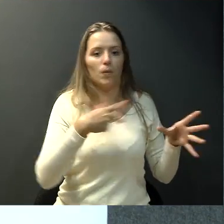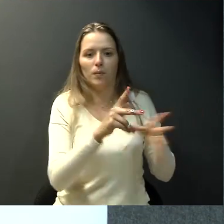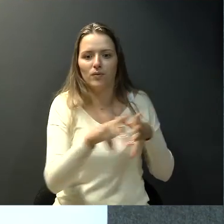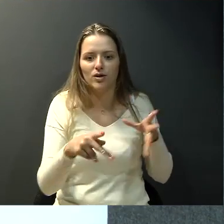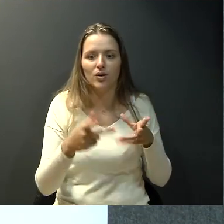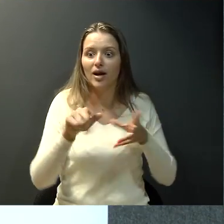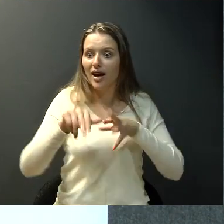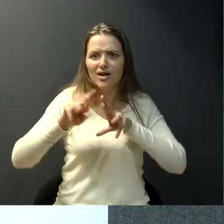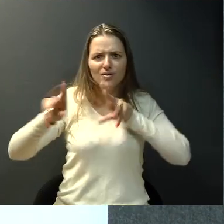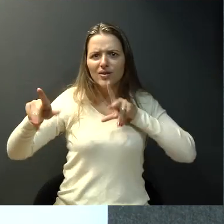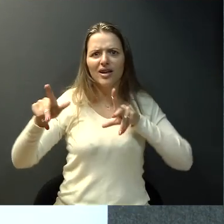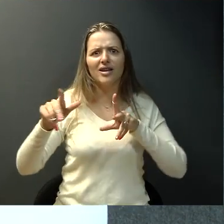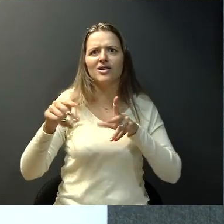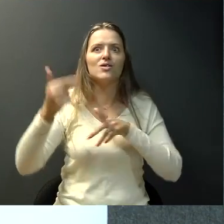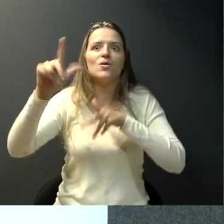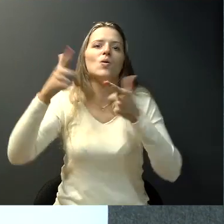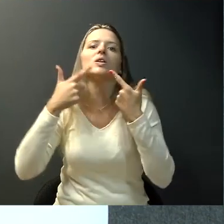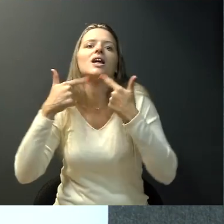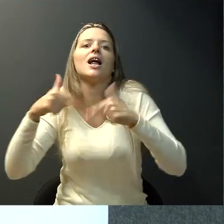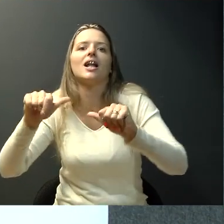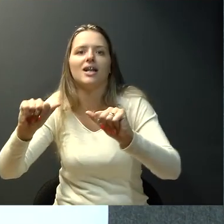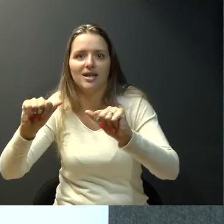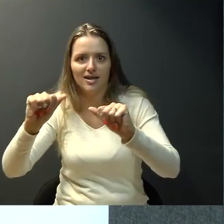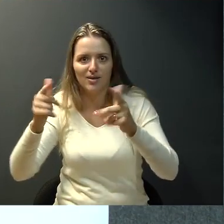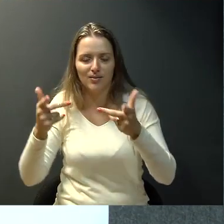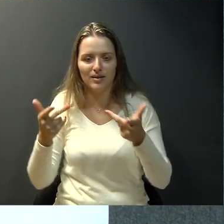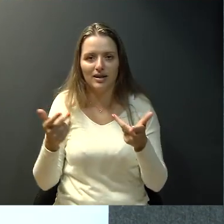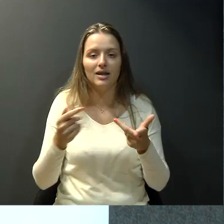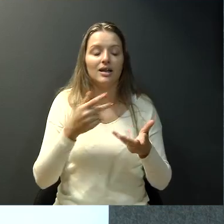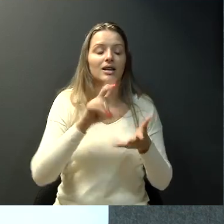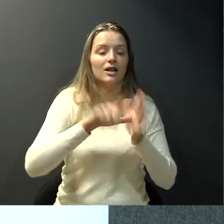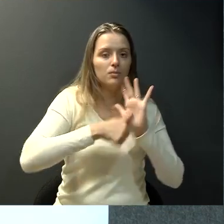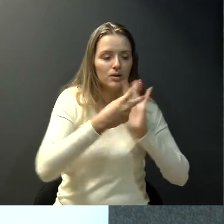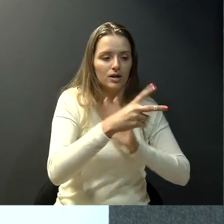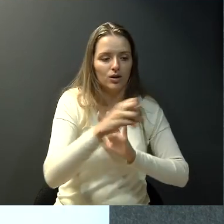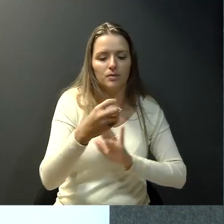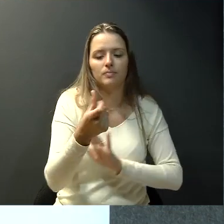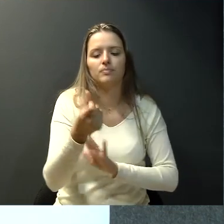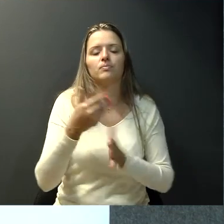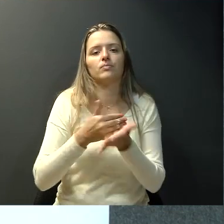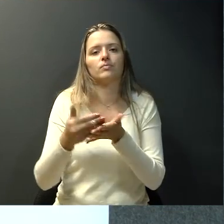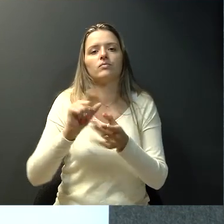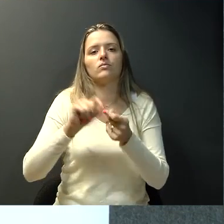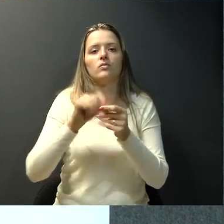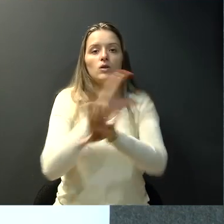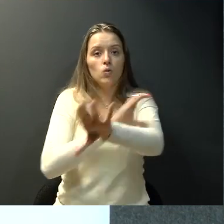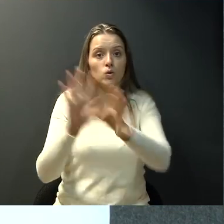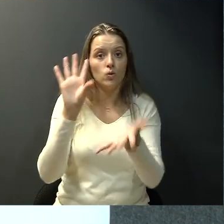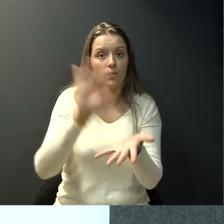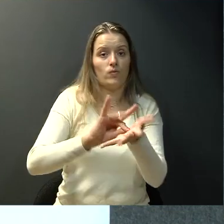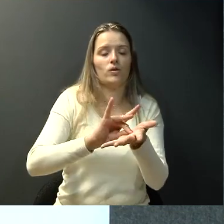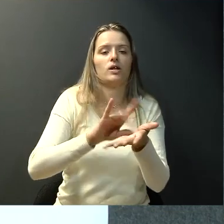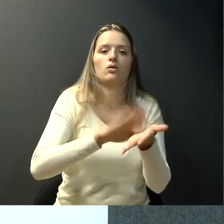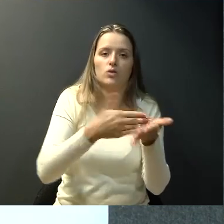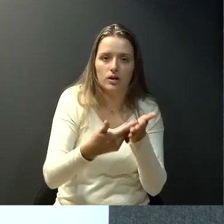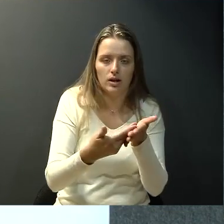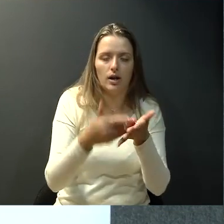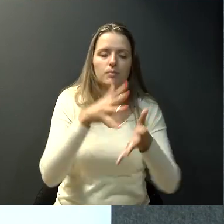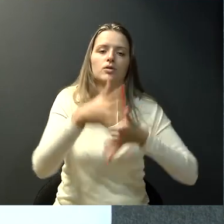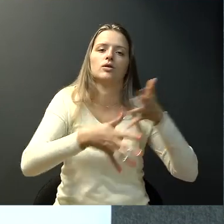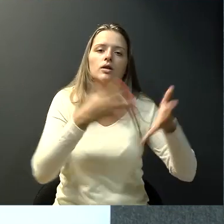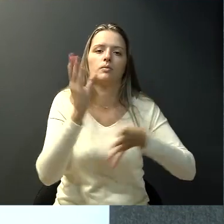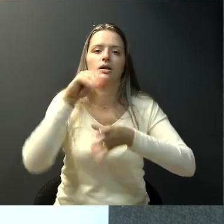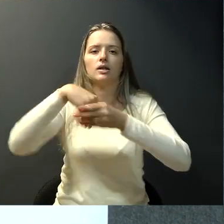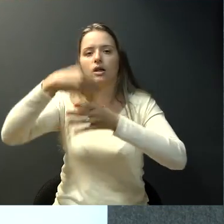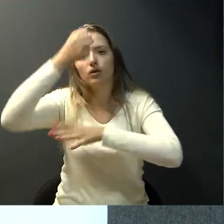outra. Foi assim muito bom para mim. Em 2006 eu comecei a fazer o curso de Libras, o curso de intérprete de